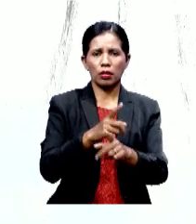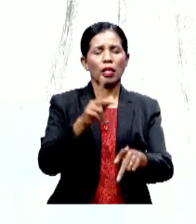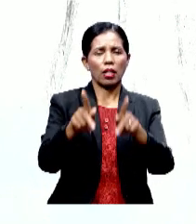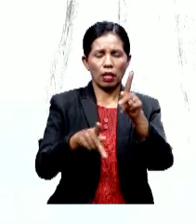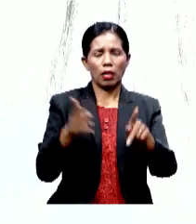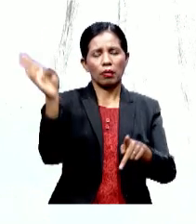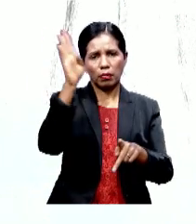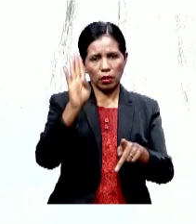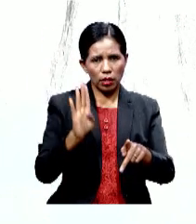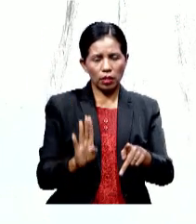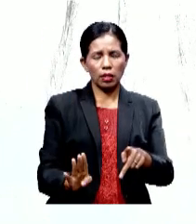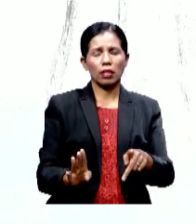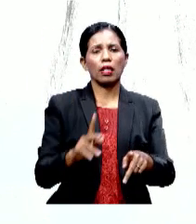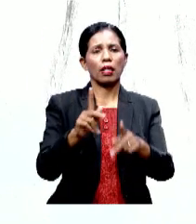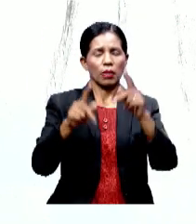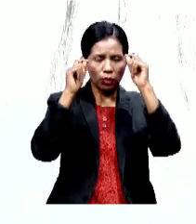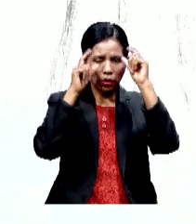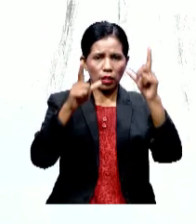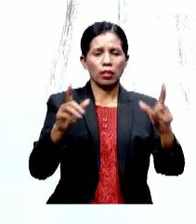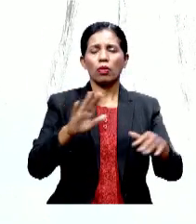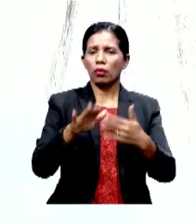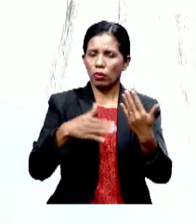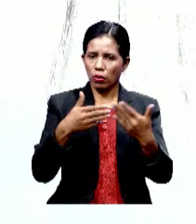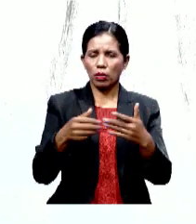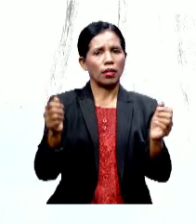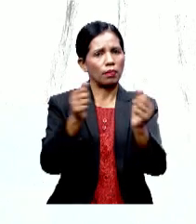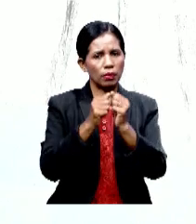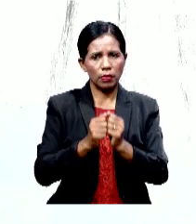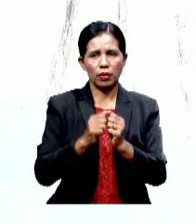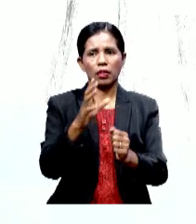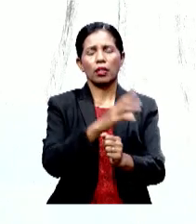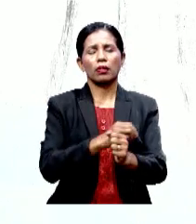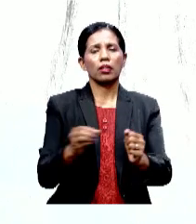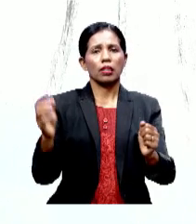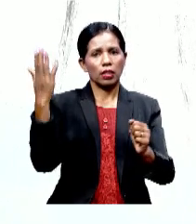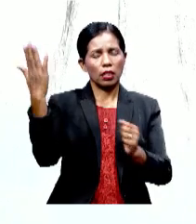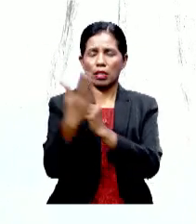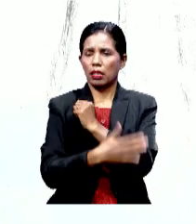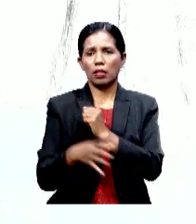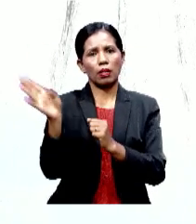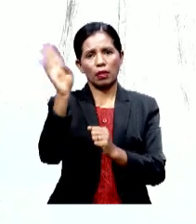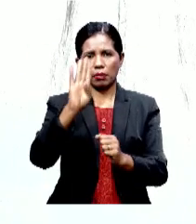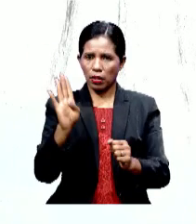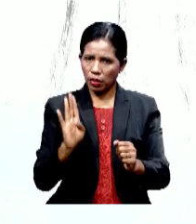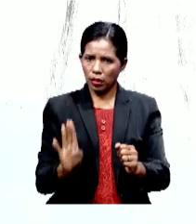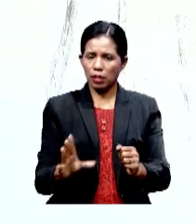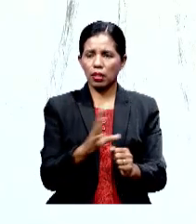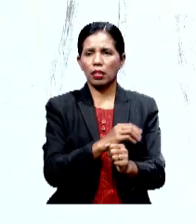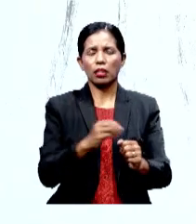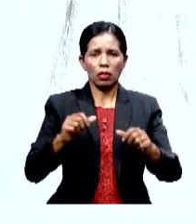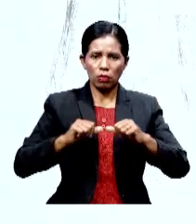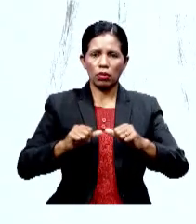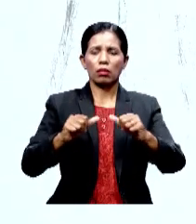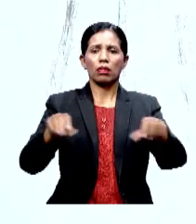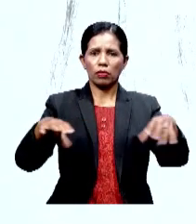o povo timorense têm muito em comum. Há uma disposição do Brasil de intensificar a cooperação com o